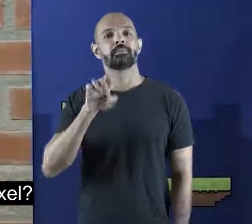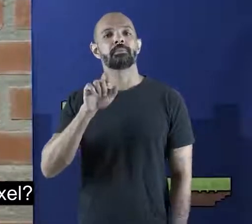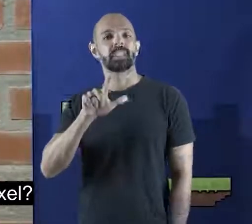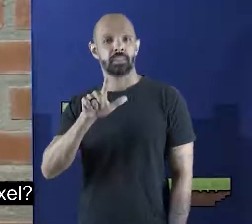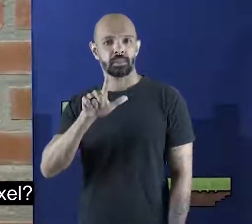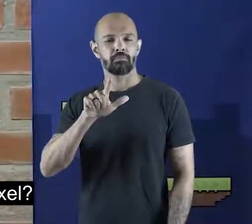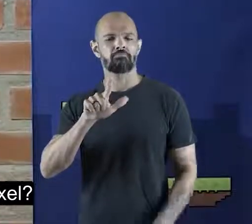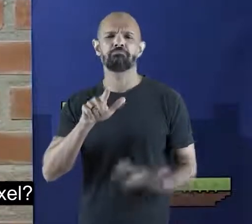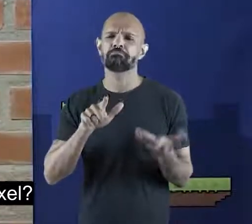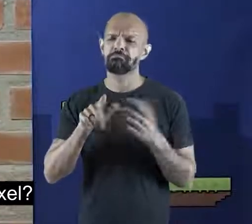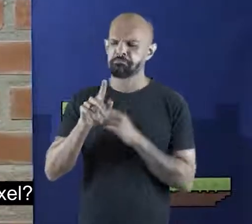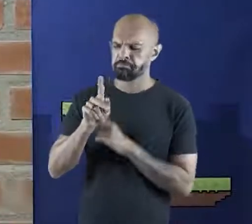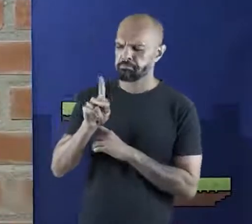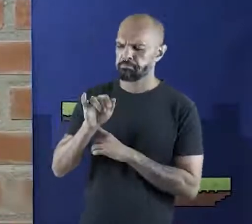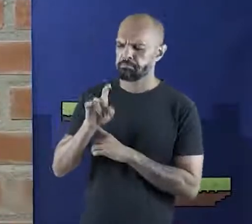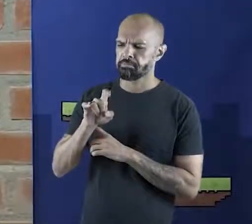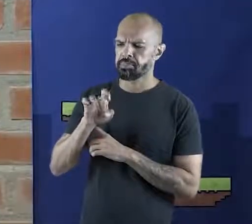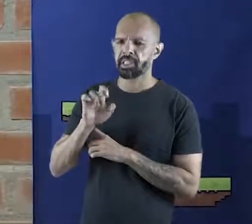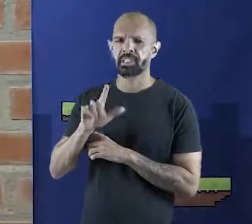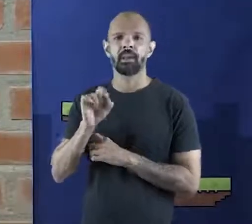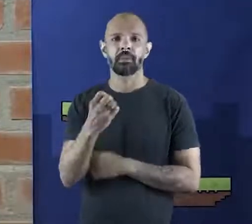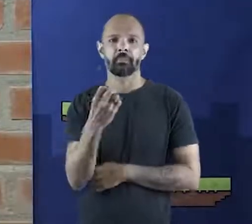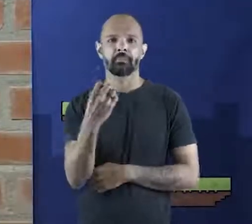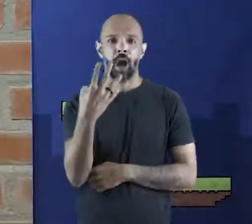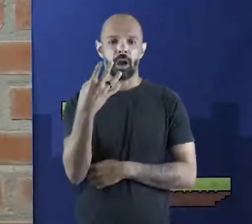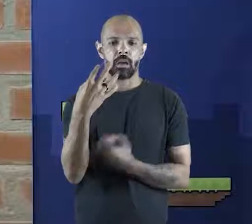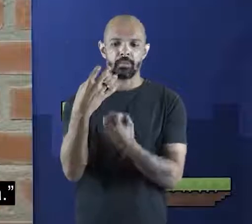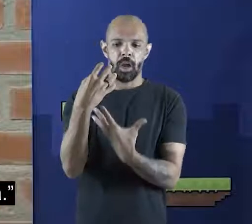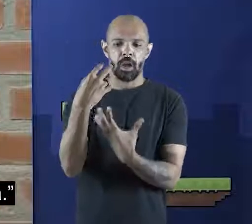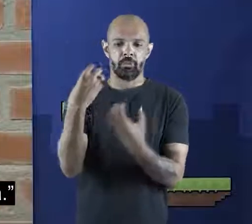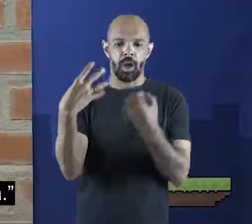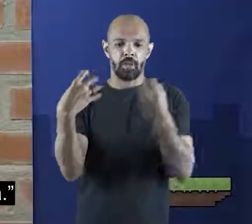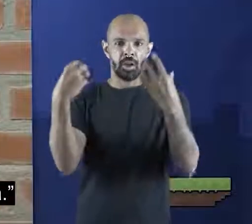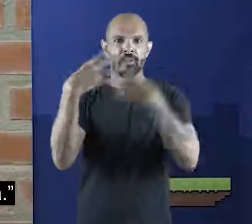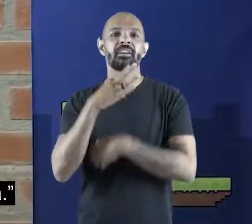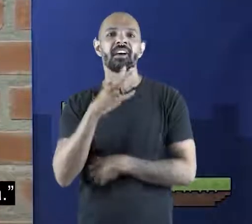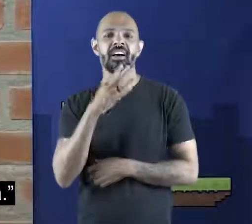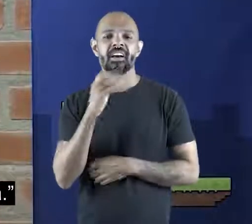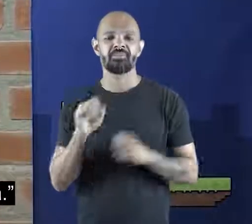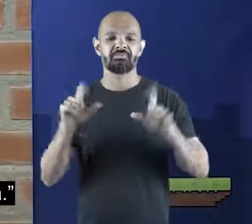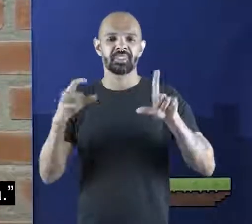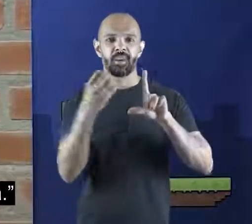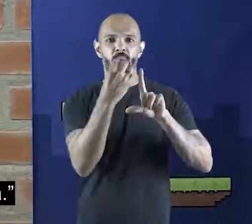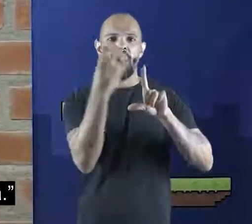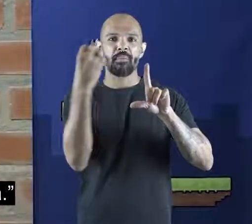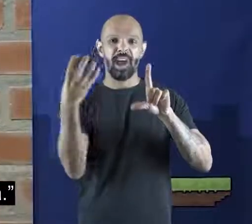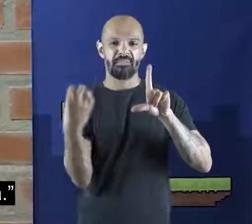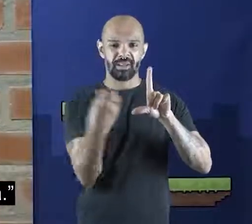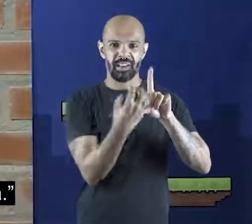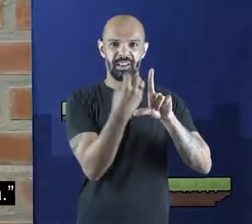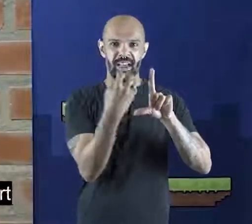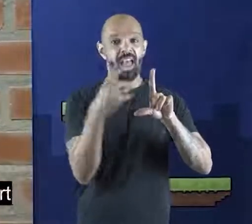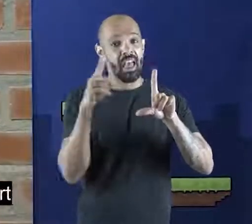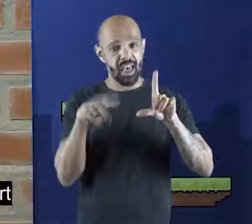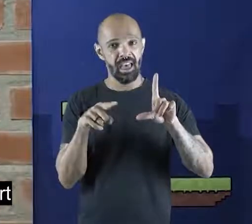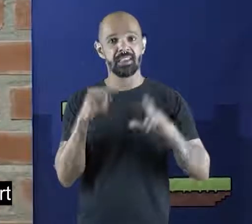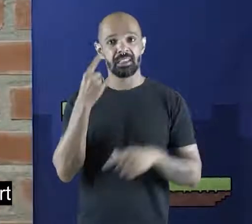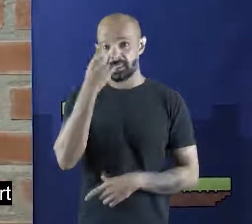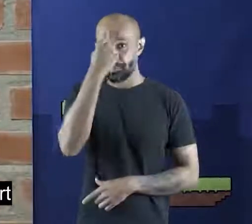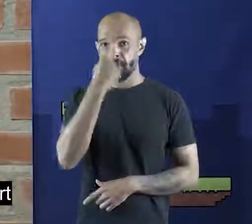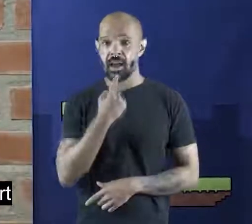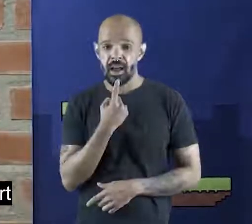tá? O que é o pixel? É um ponto aceso na tela do computador. Ó, aquela imagem que o pessoal fala quadradinha, né?